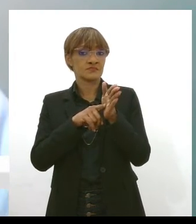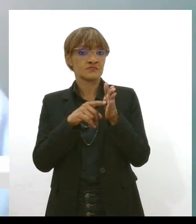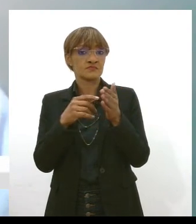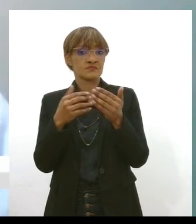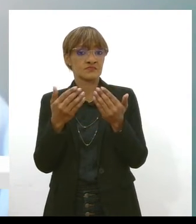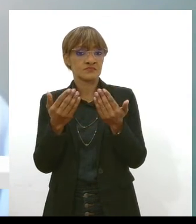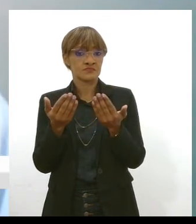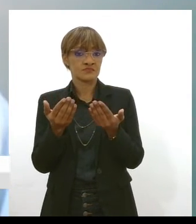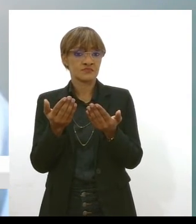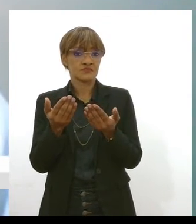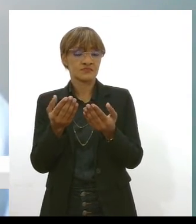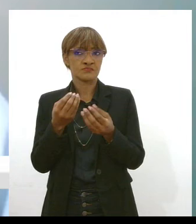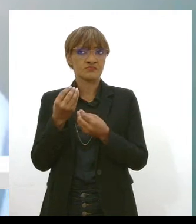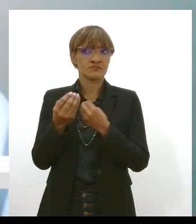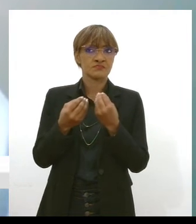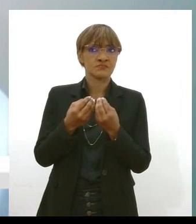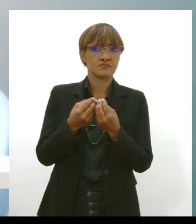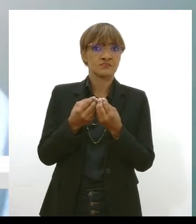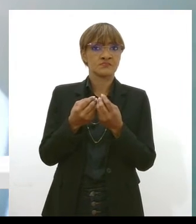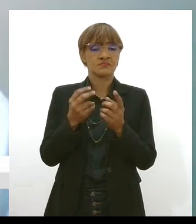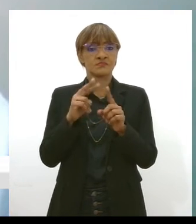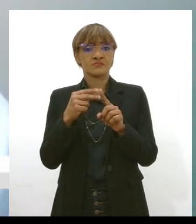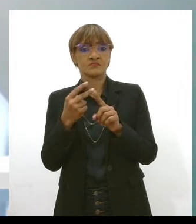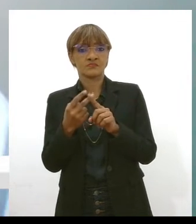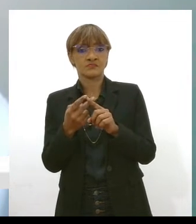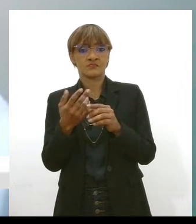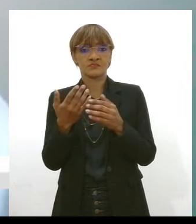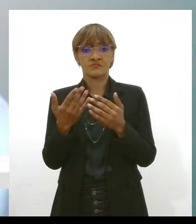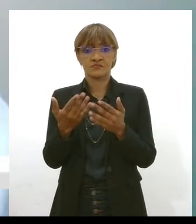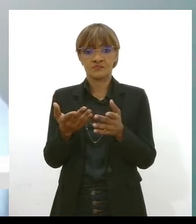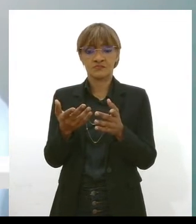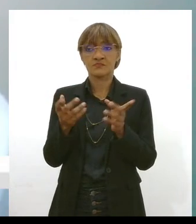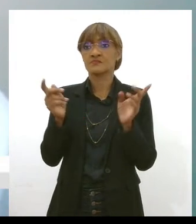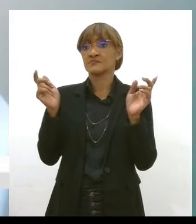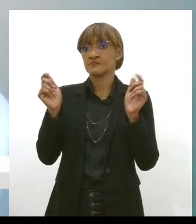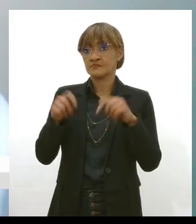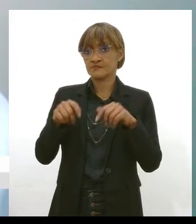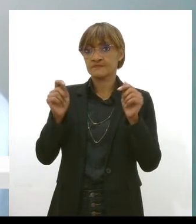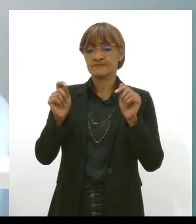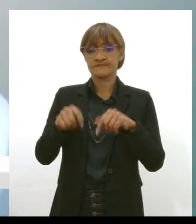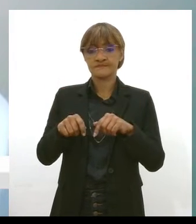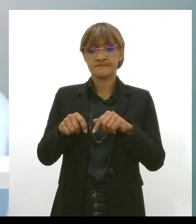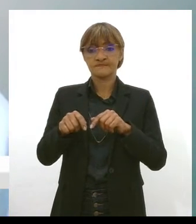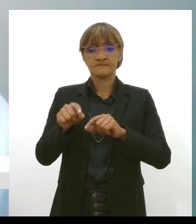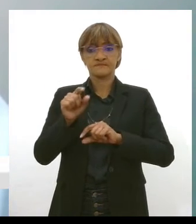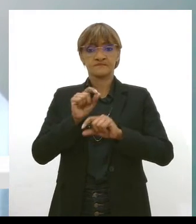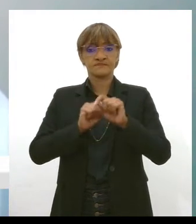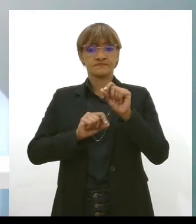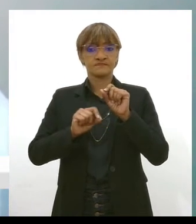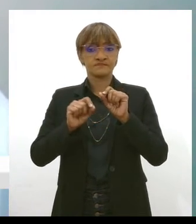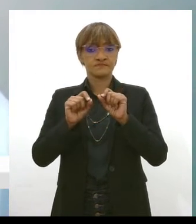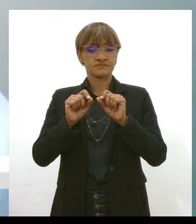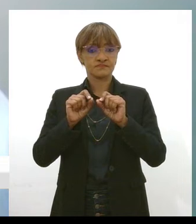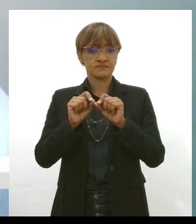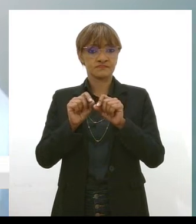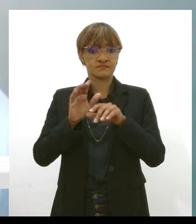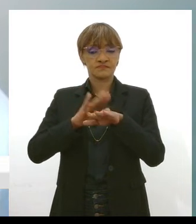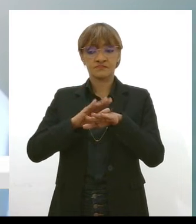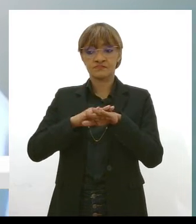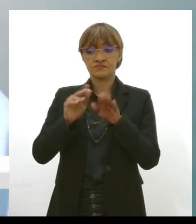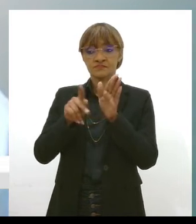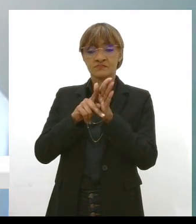alterado e que esse tratamento possa ser feito no próprio CAISME, a